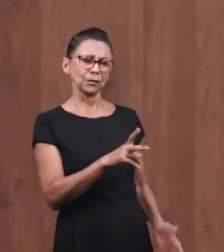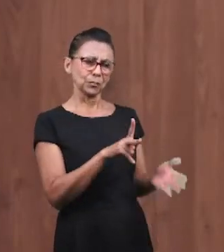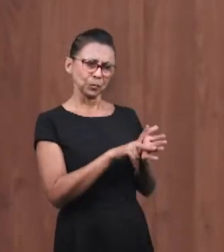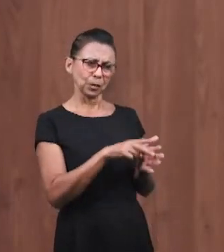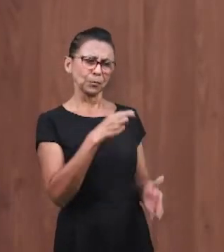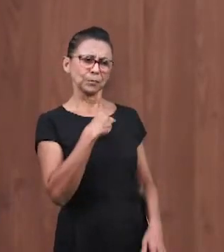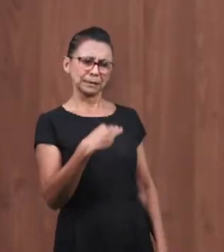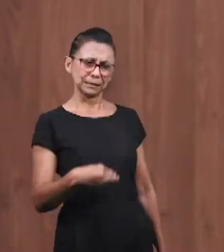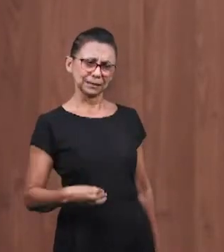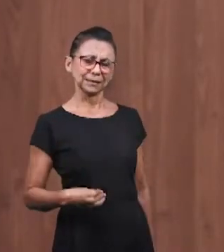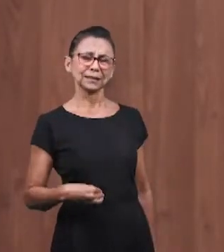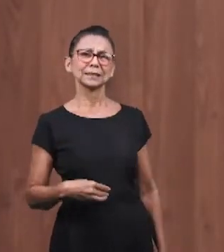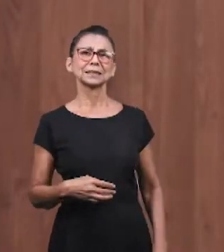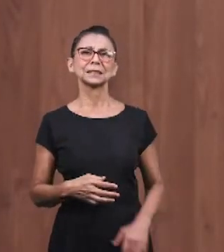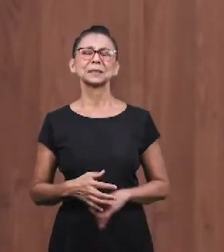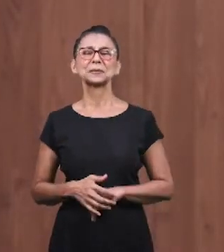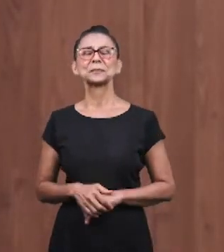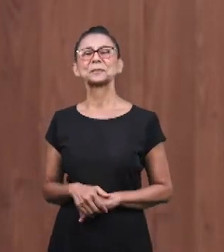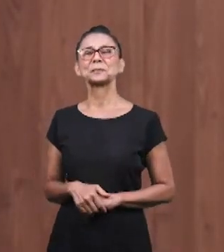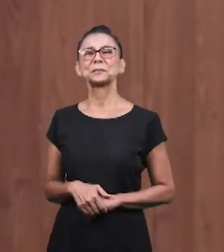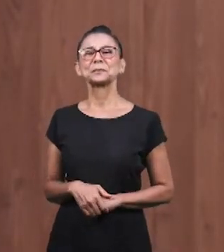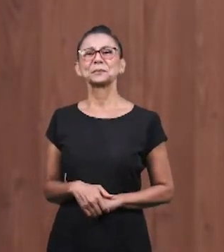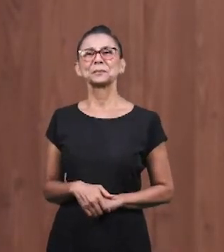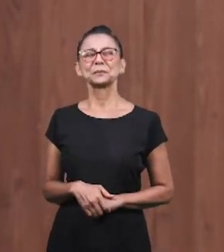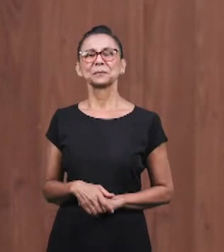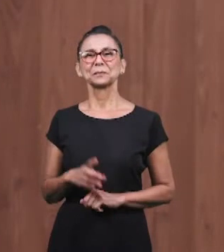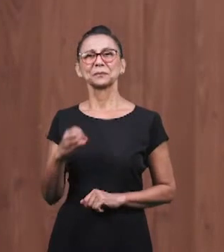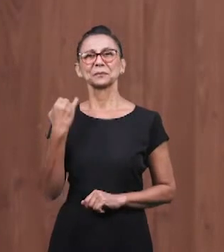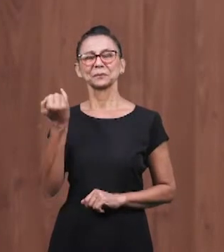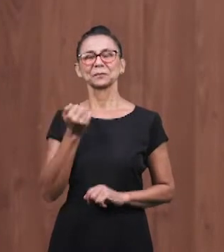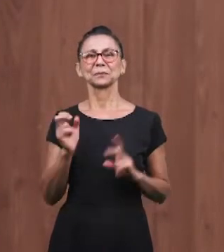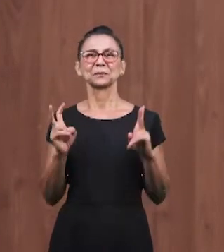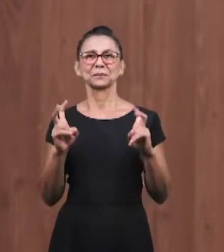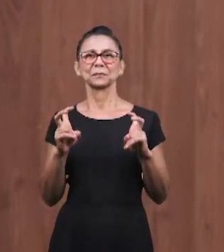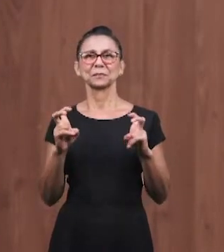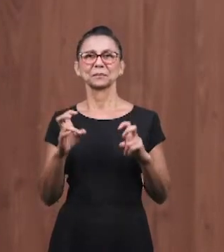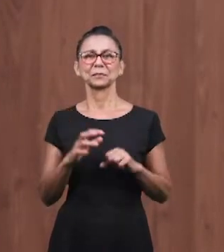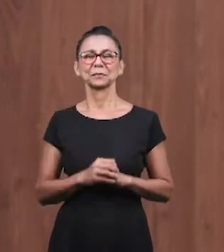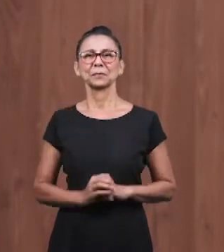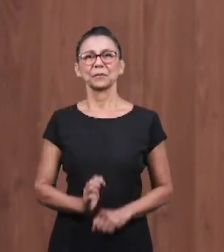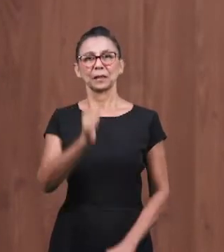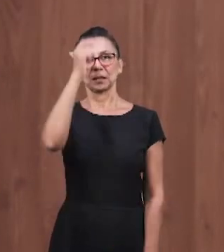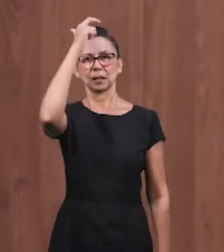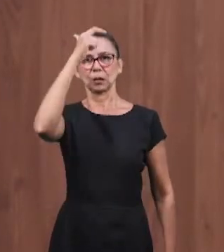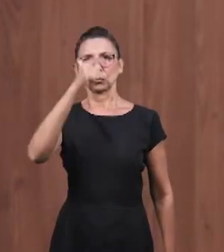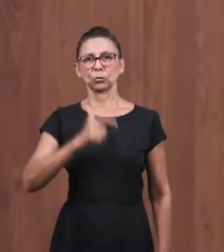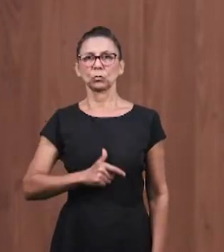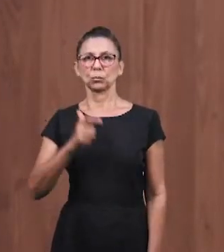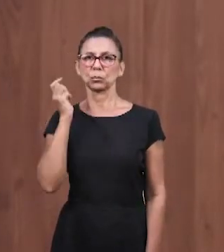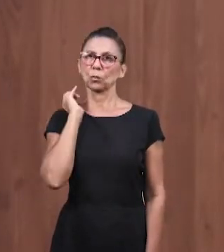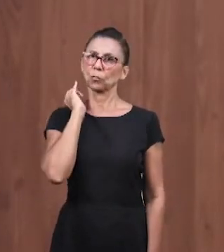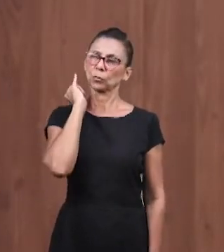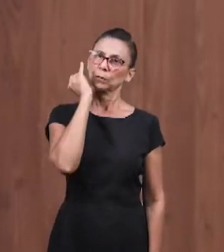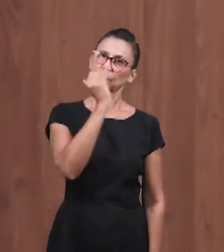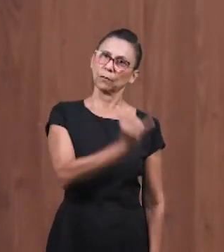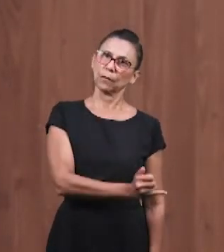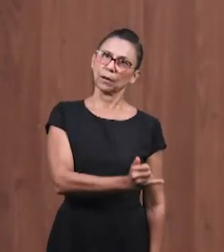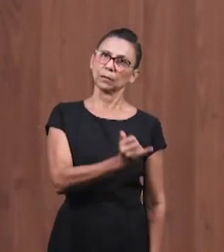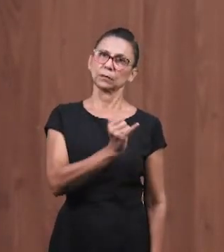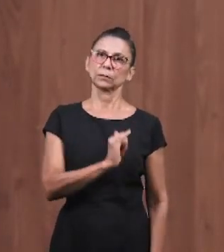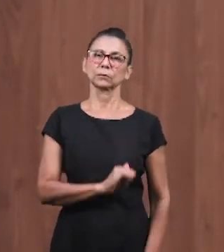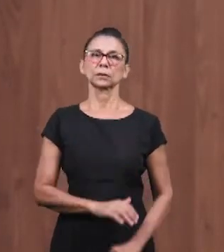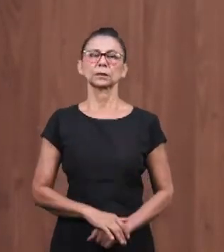contigo. E aí ele usou a expressão que o irmão chama a atenção, a expressão, eu sou o que fala contigo. Aquela